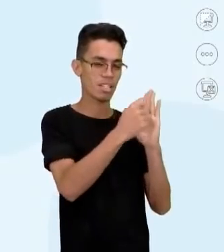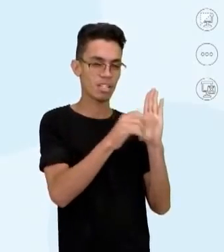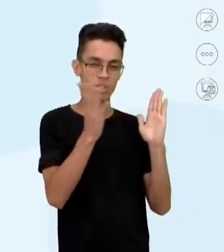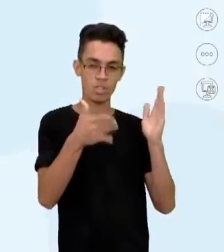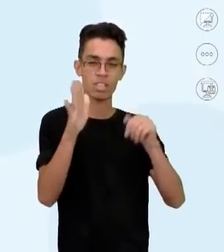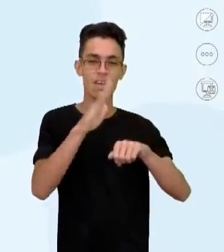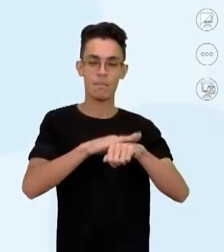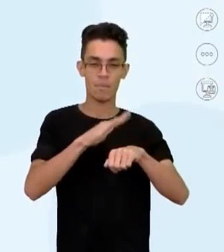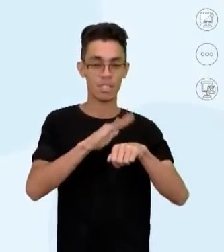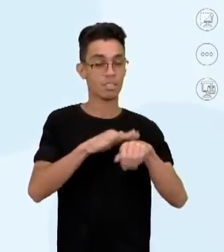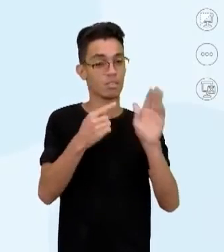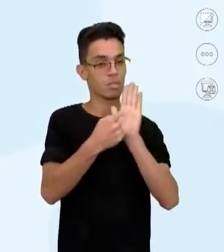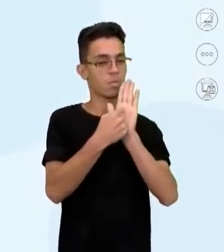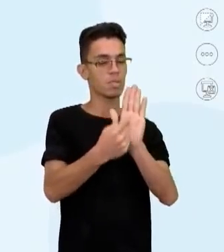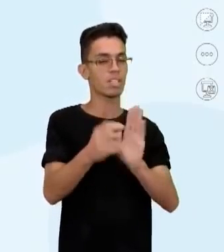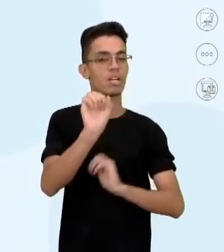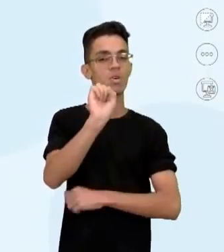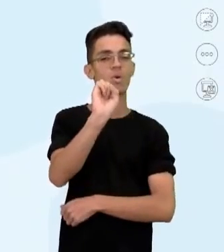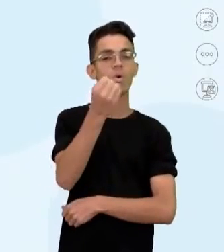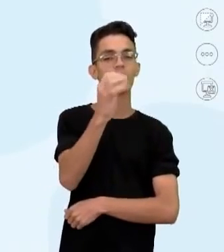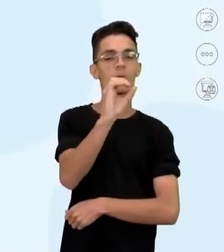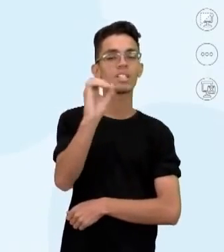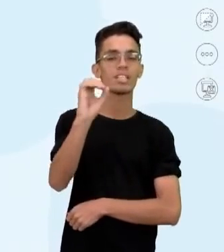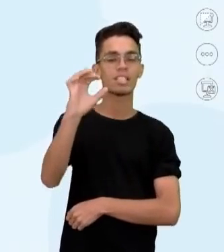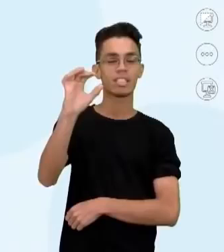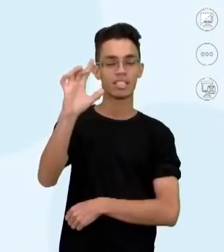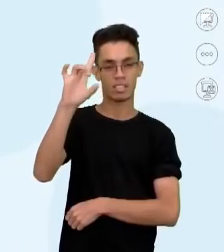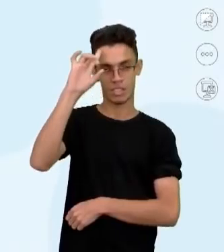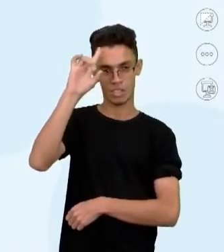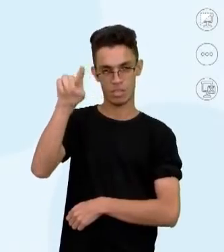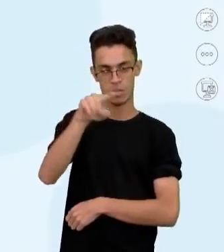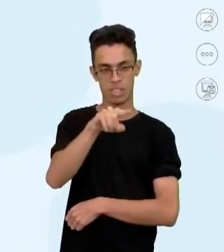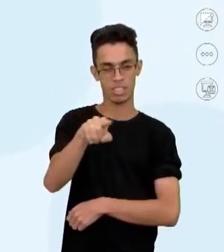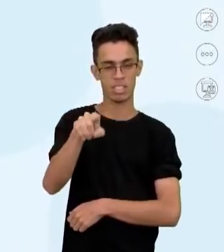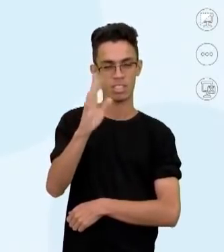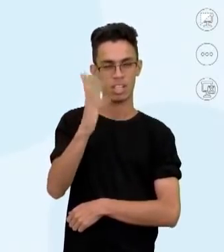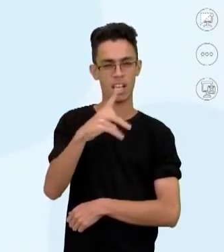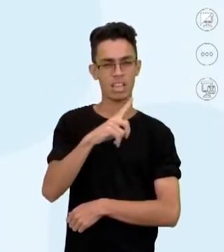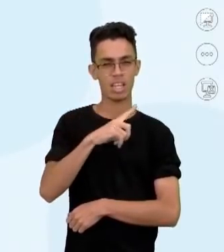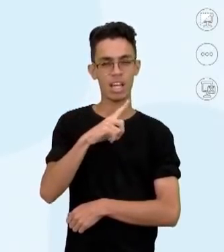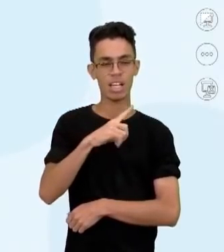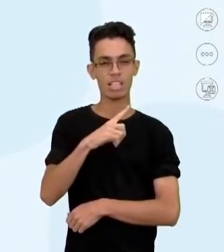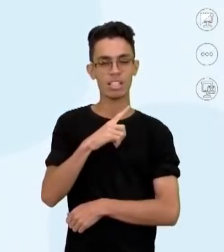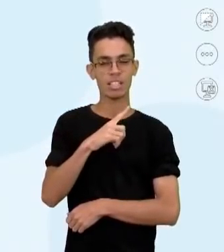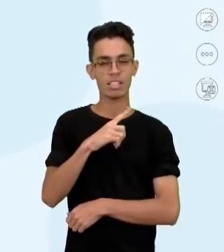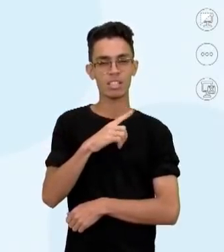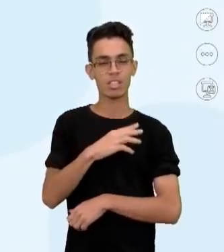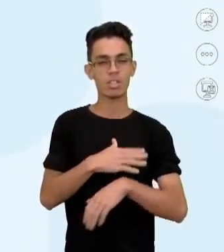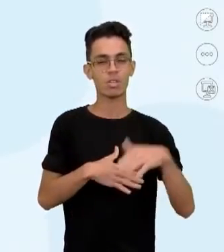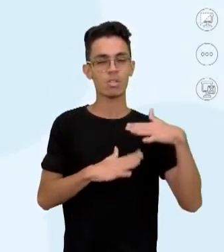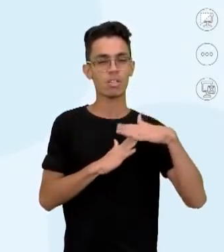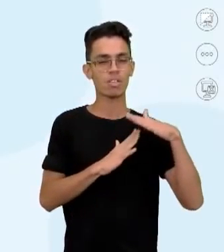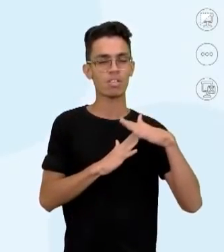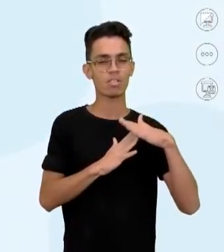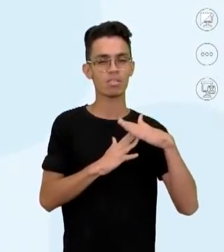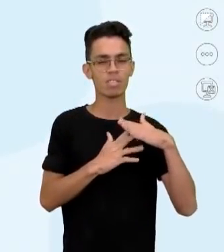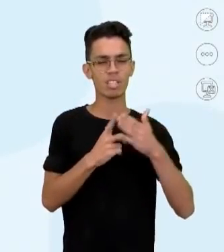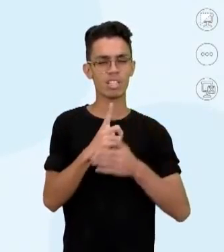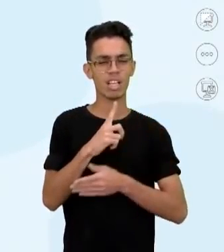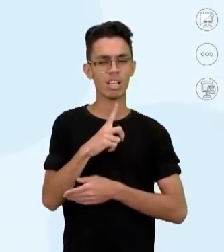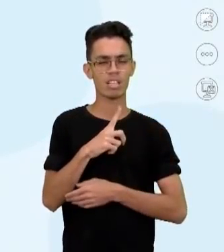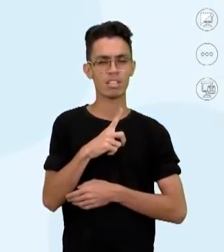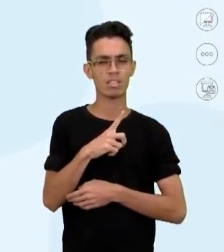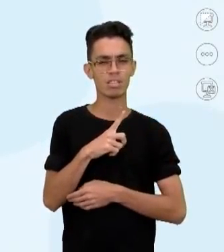Isso vai dar, de fato, 80 dias, como vocês tinham previsto. Tem aplausos aí para os nossos aluninhos, produção? Tem